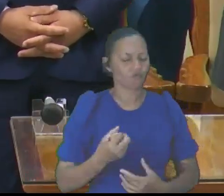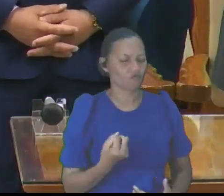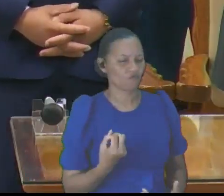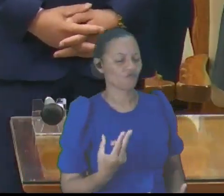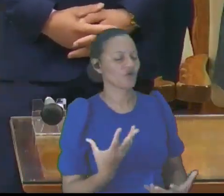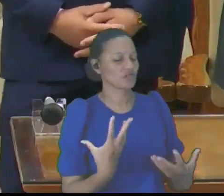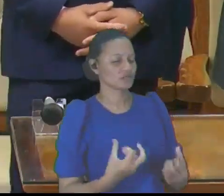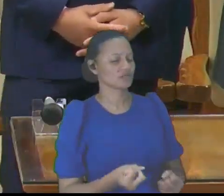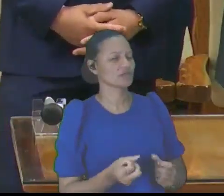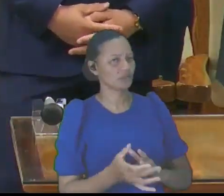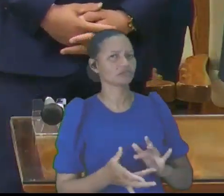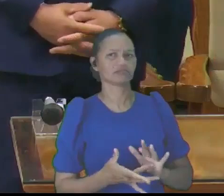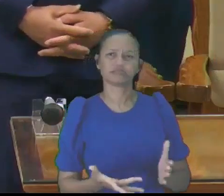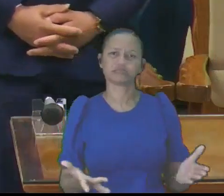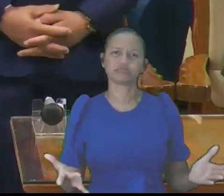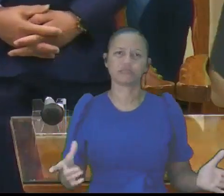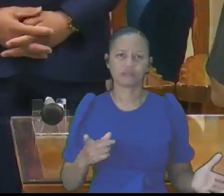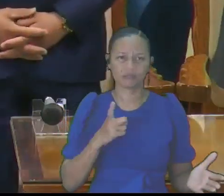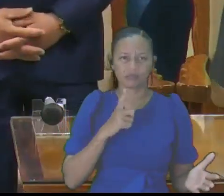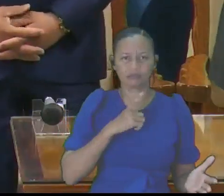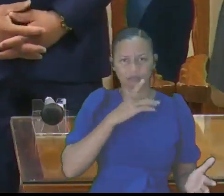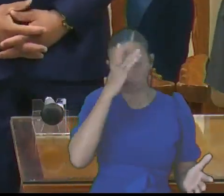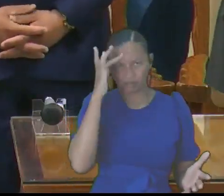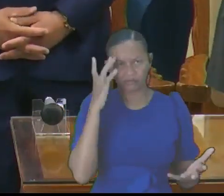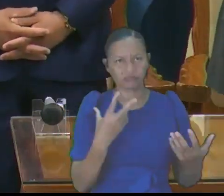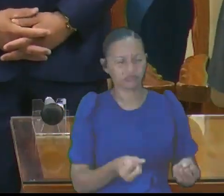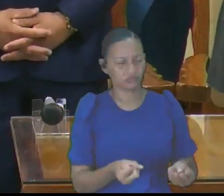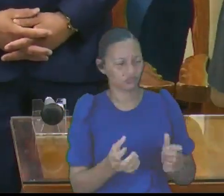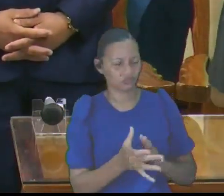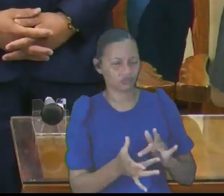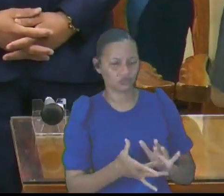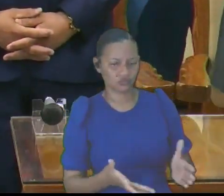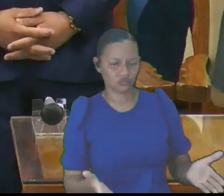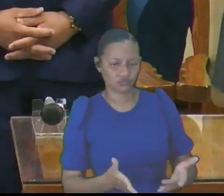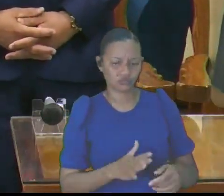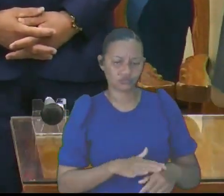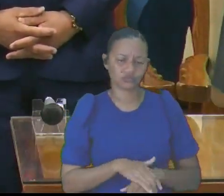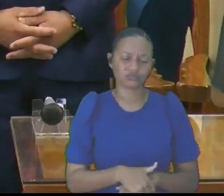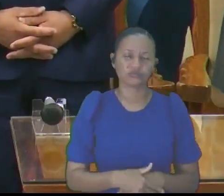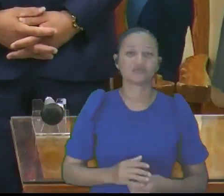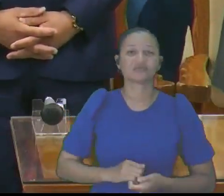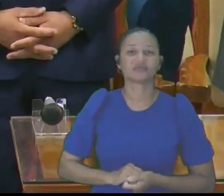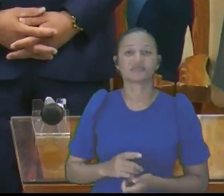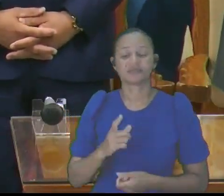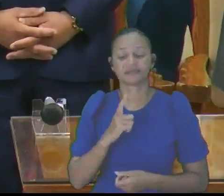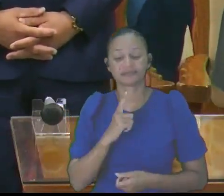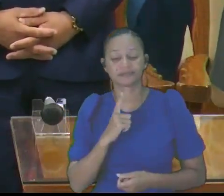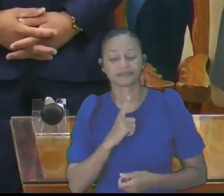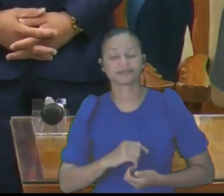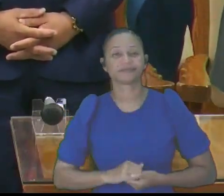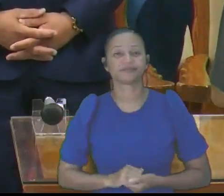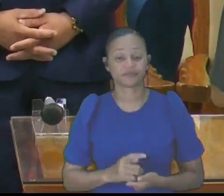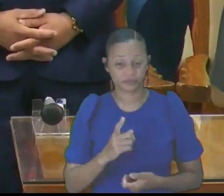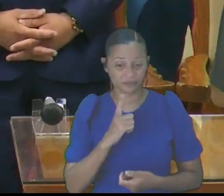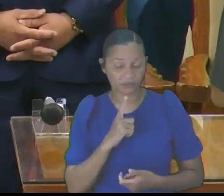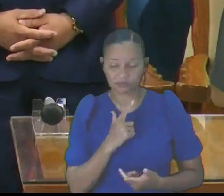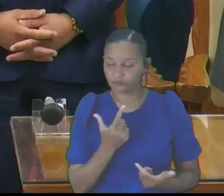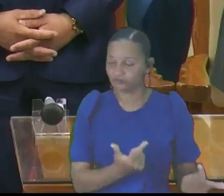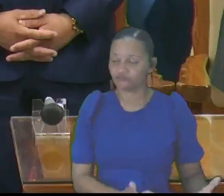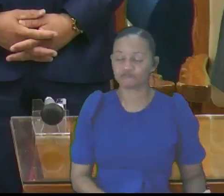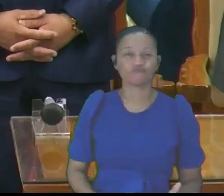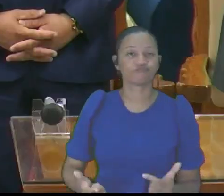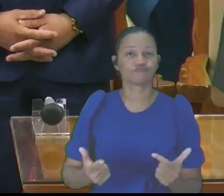em Jesus. Tem alguém para Jesus nesta noite? Tem? Tem? Não tem,